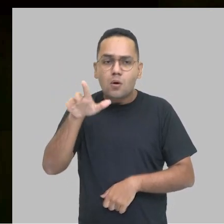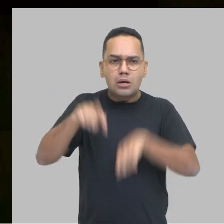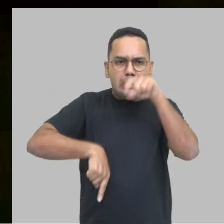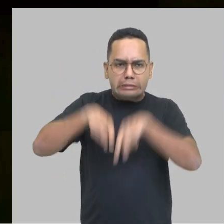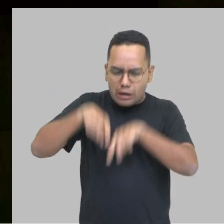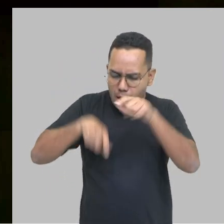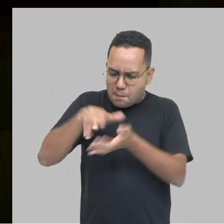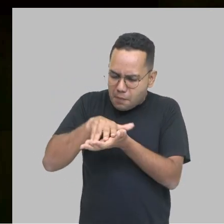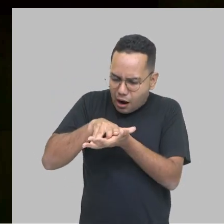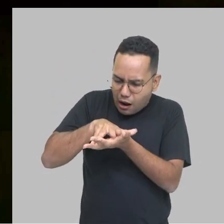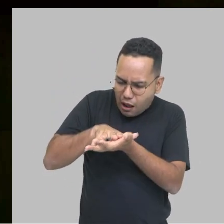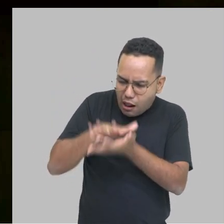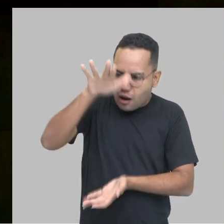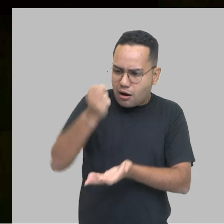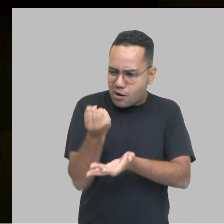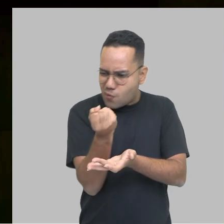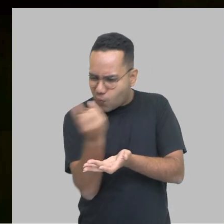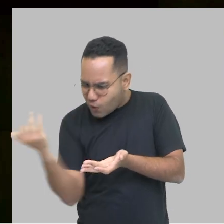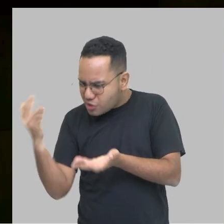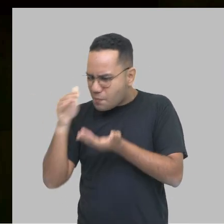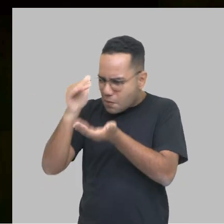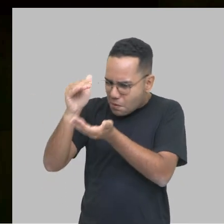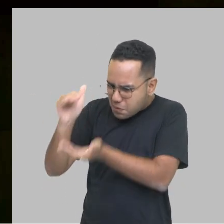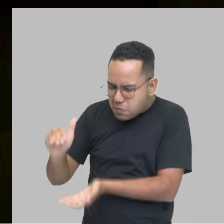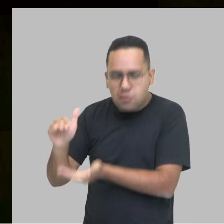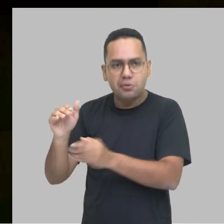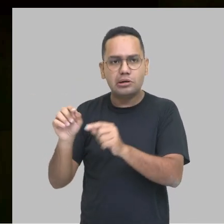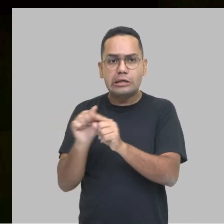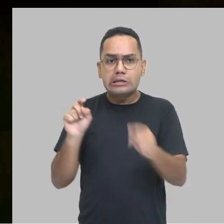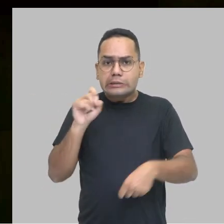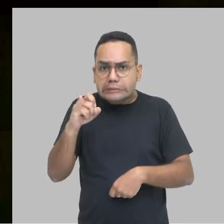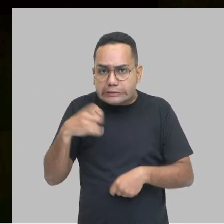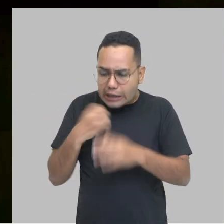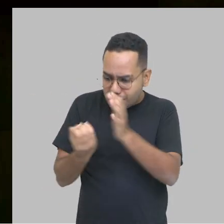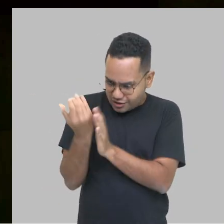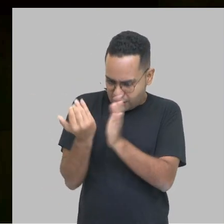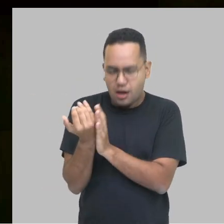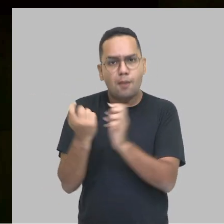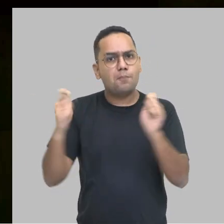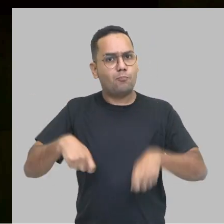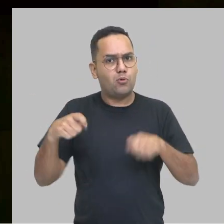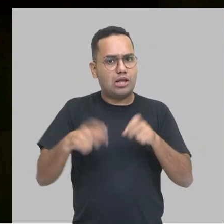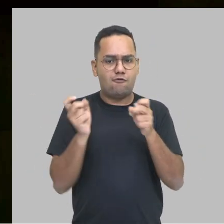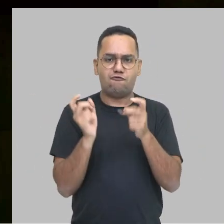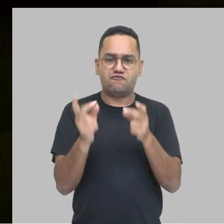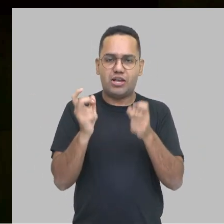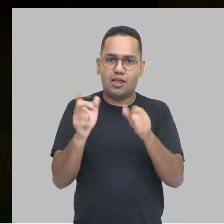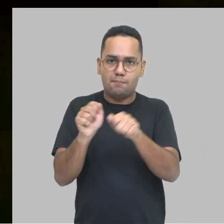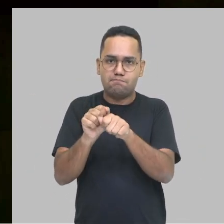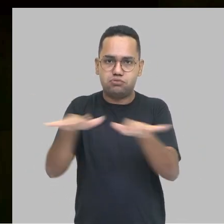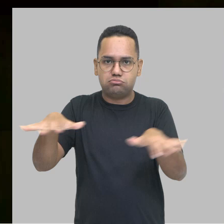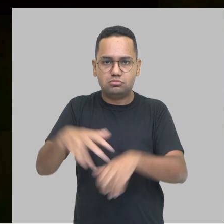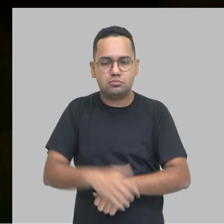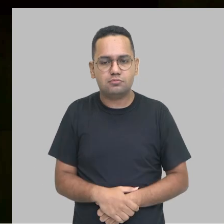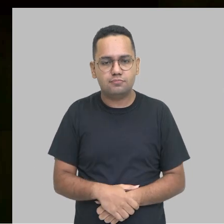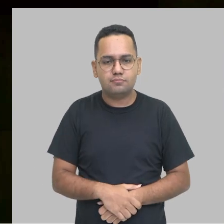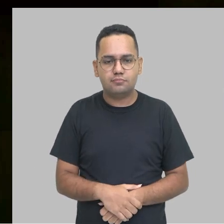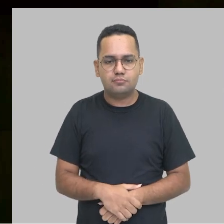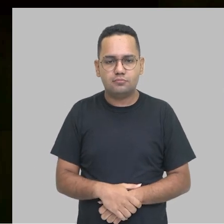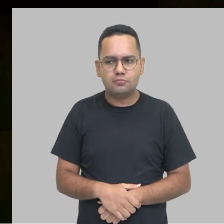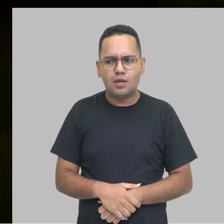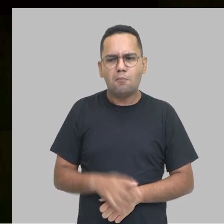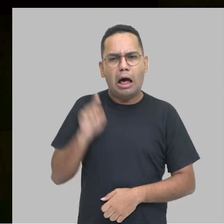eu produzo para todo o mercado consumidor possível. Se a Europa está abarrotada de